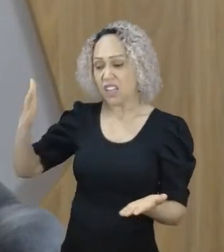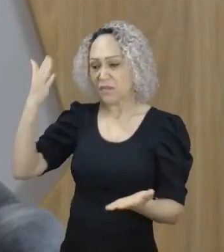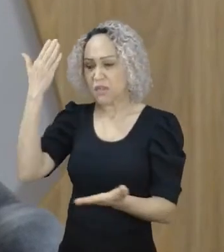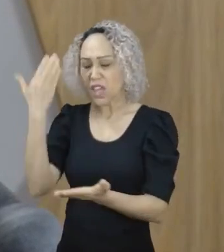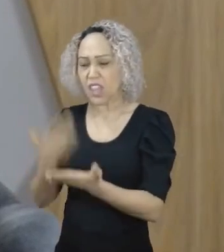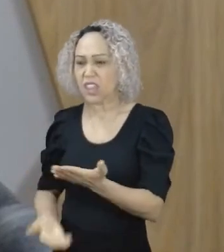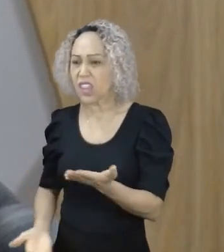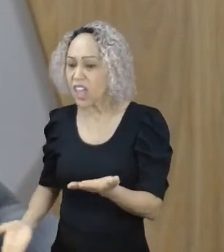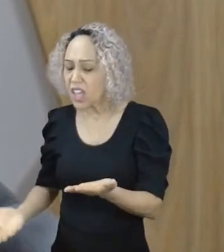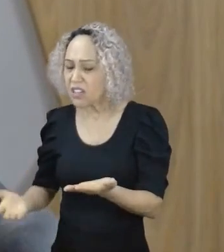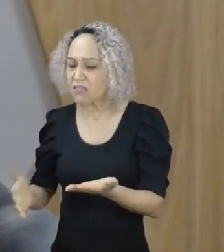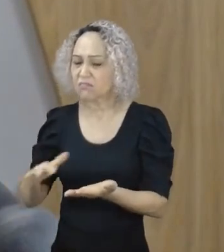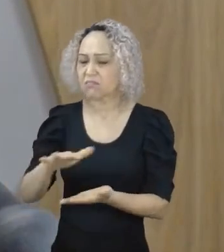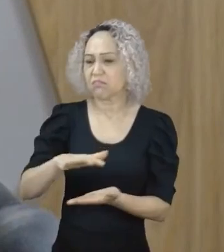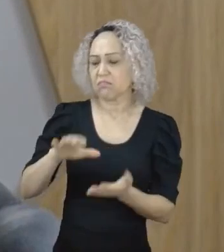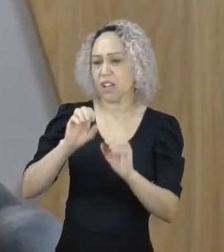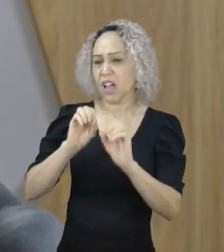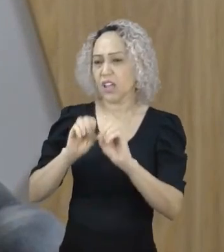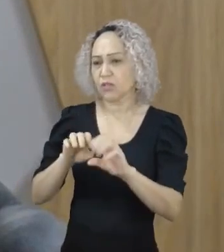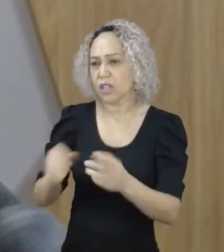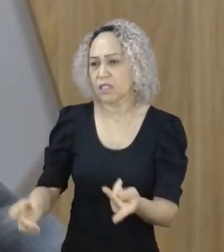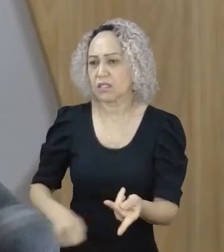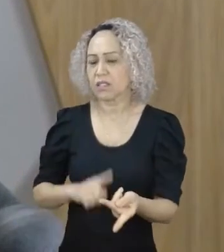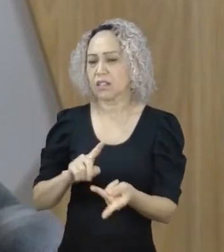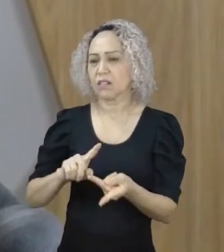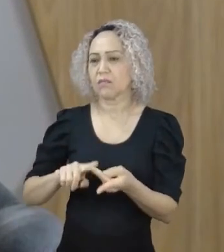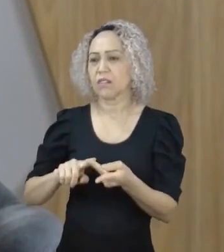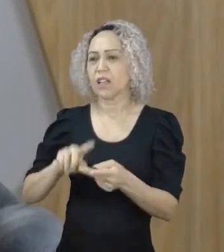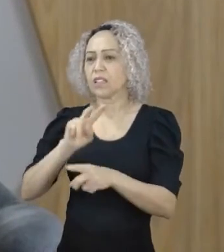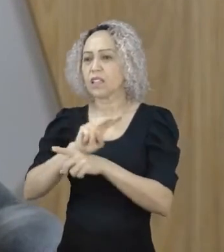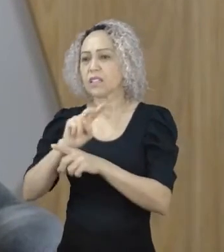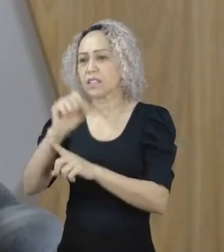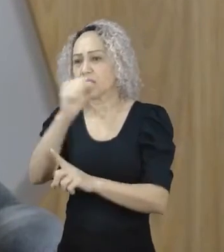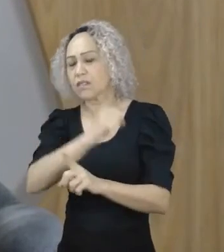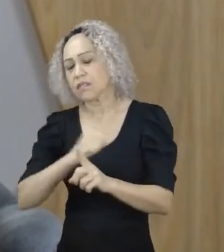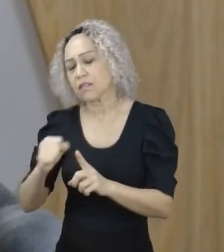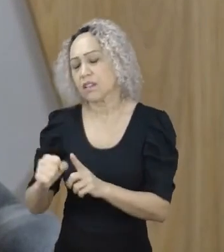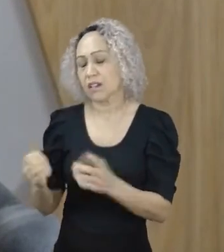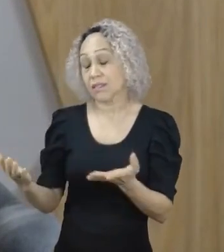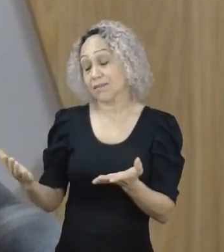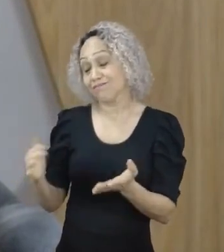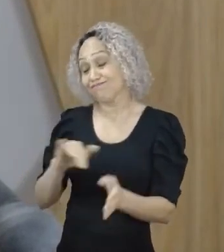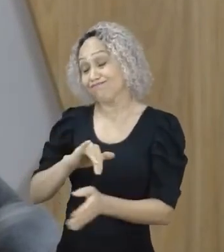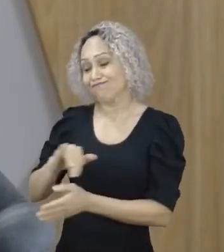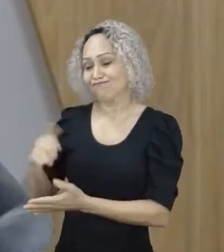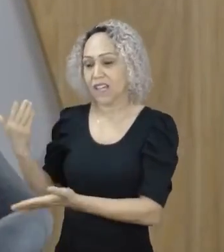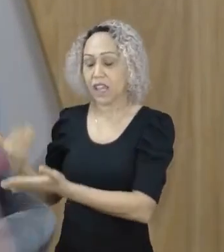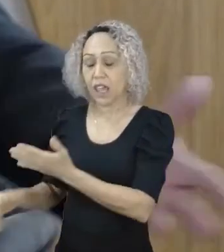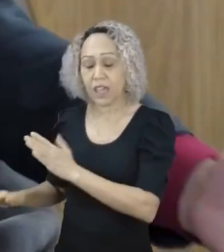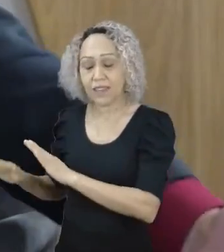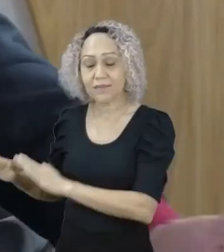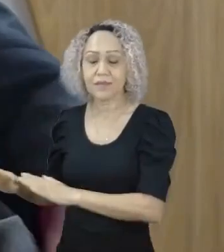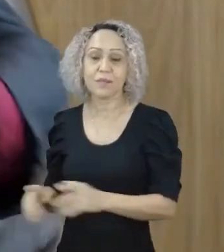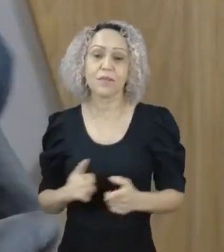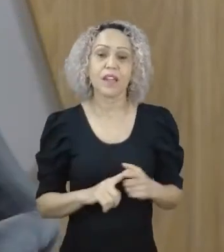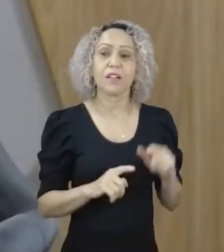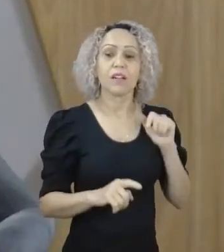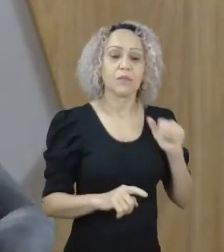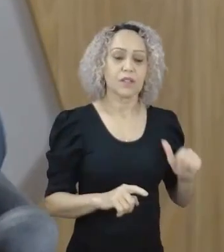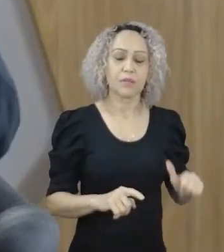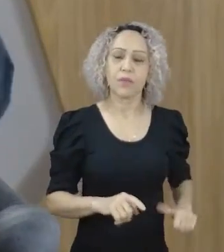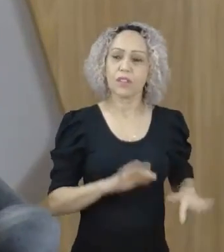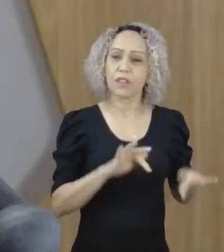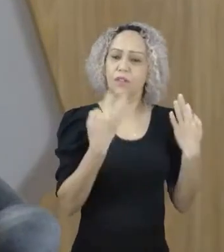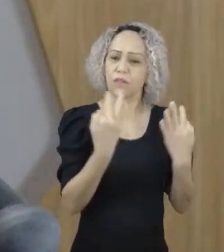na assistência social, Bolsa Família aí ampliado. Eles não têm discurso na infraestrutura, Minha Casa